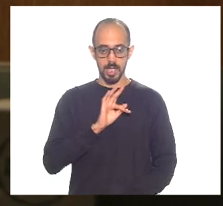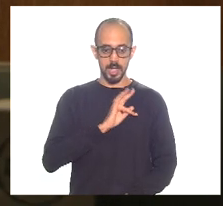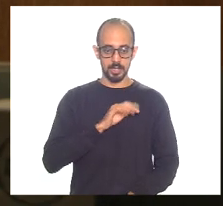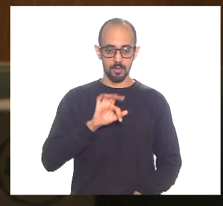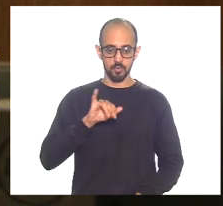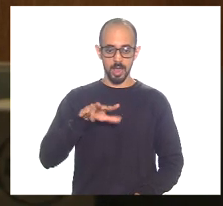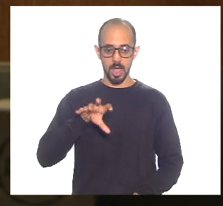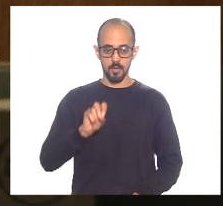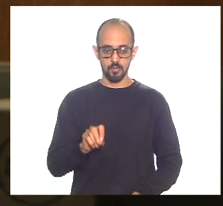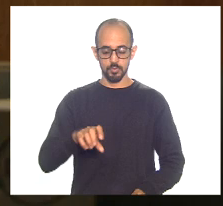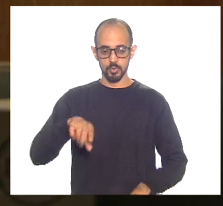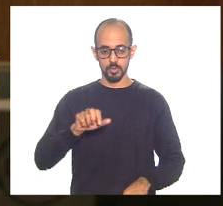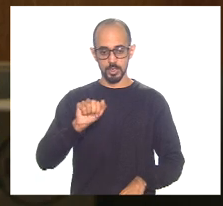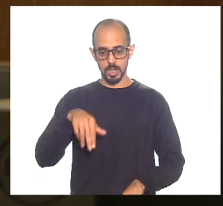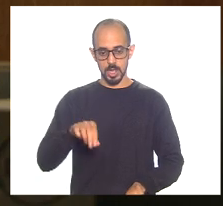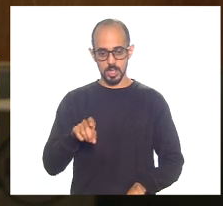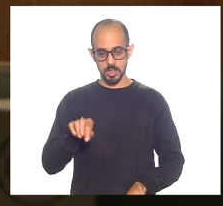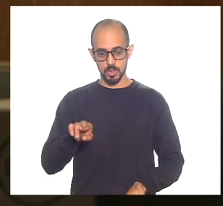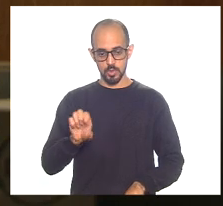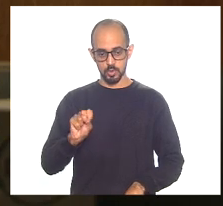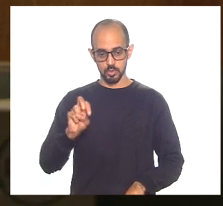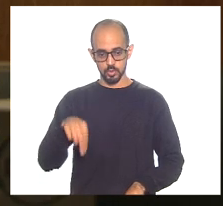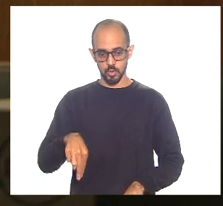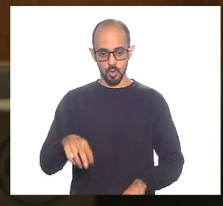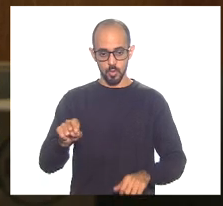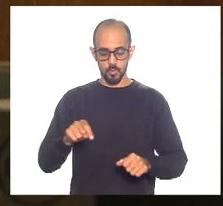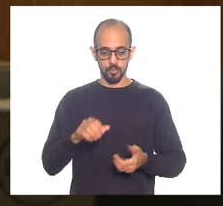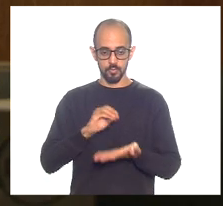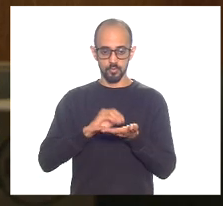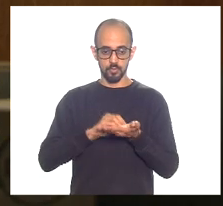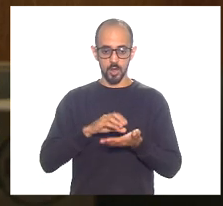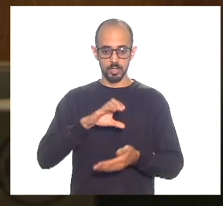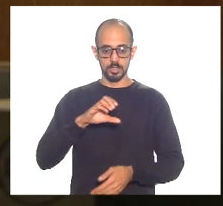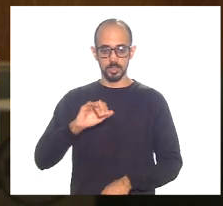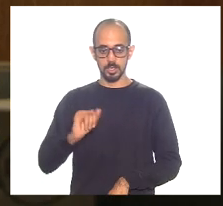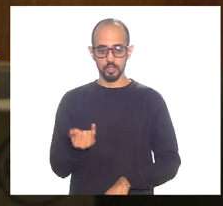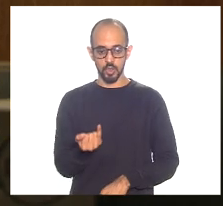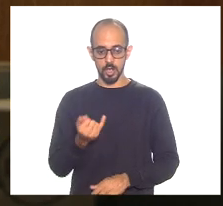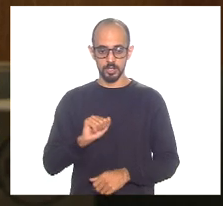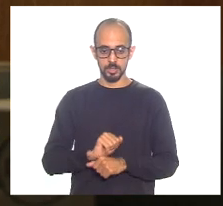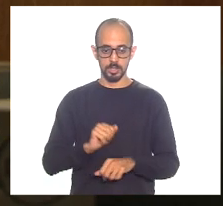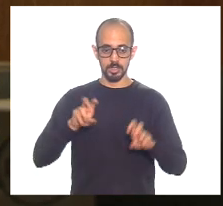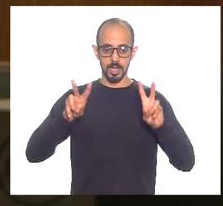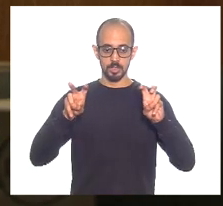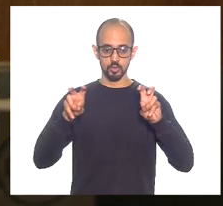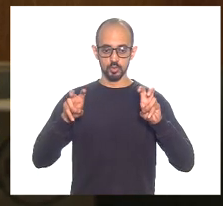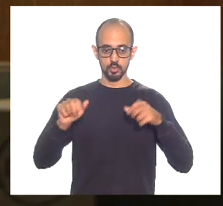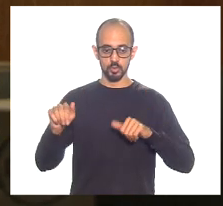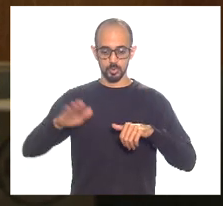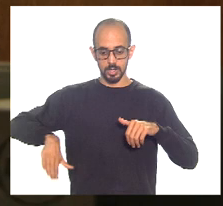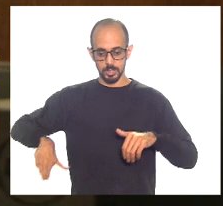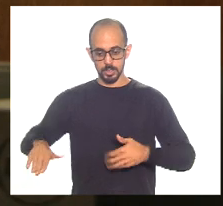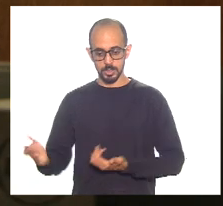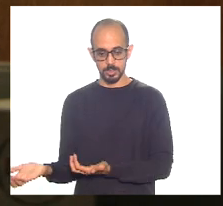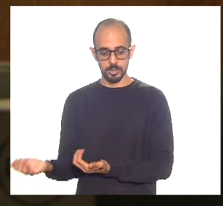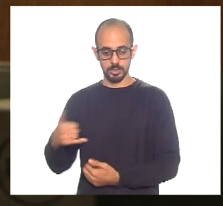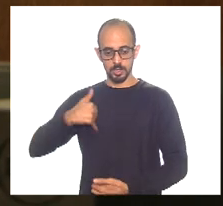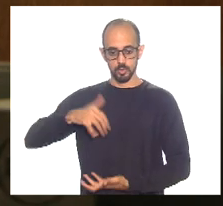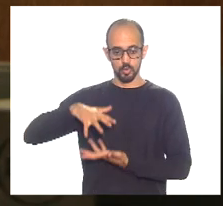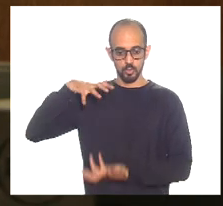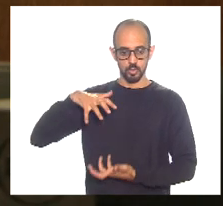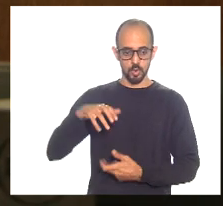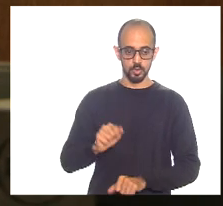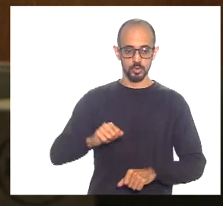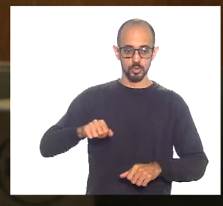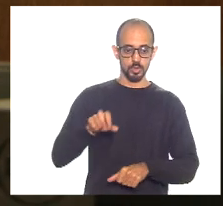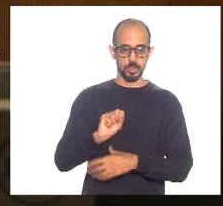Serafim e Anderson Moraes. Pendendo de pareceres das comissões de Constituição e Justiça, de Assuntos da Criança e Adolescente e do Idoso, de Segurança Pública e Assuntos